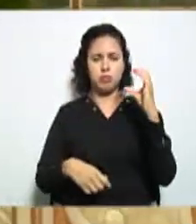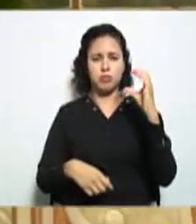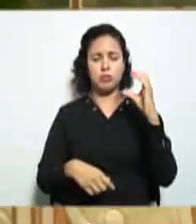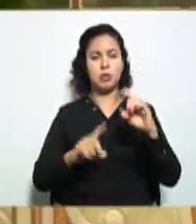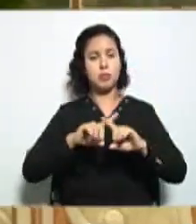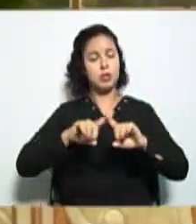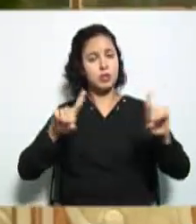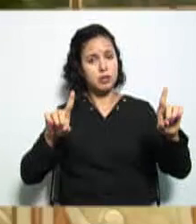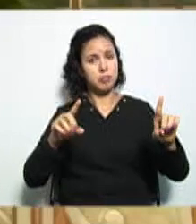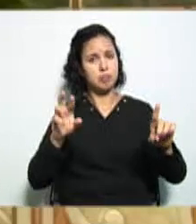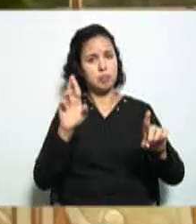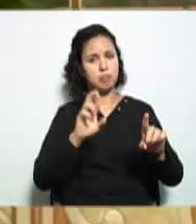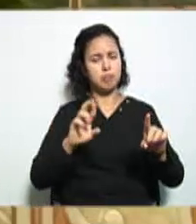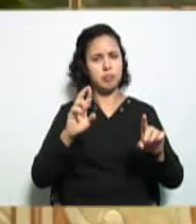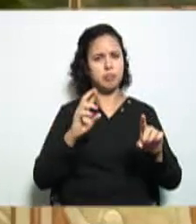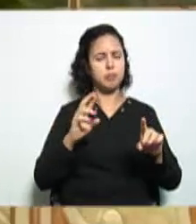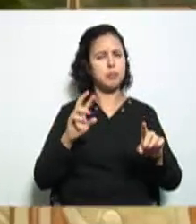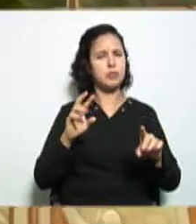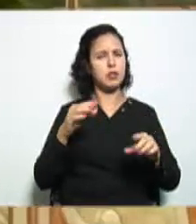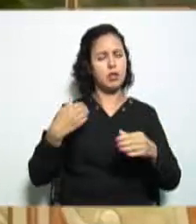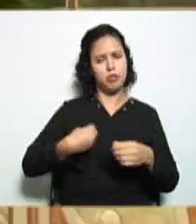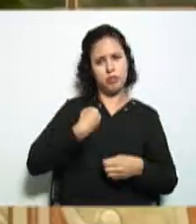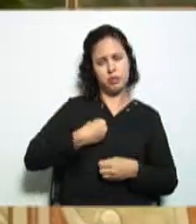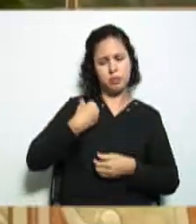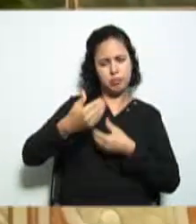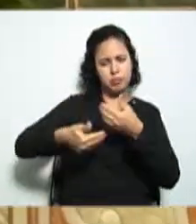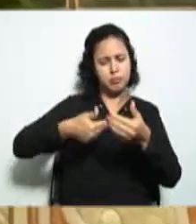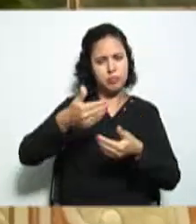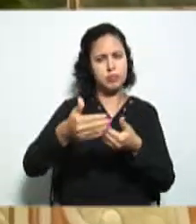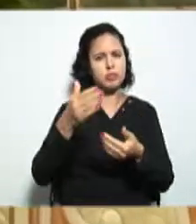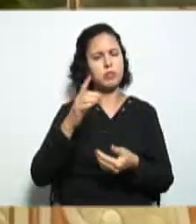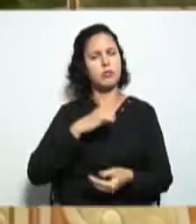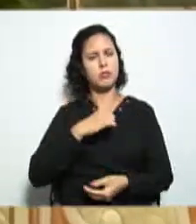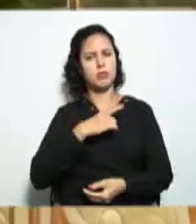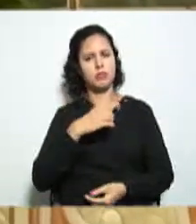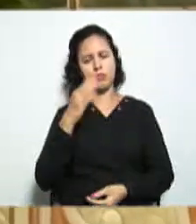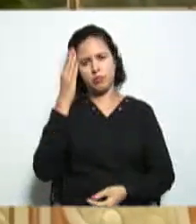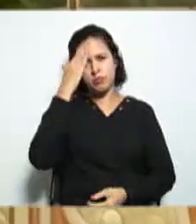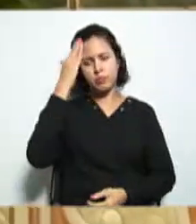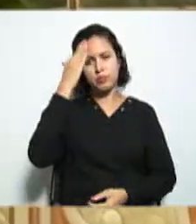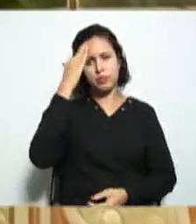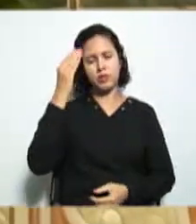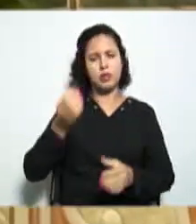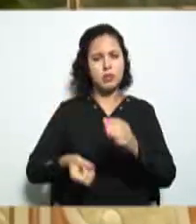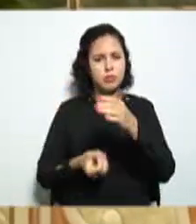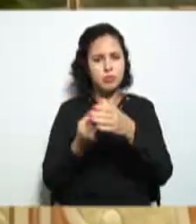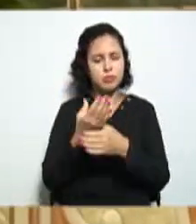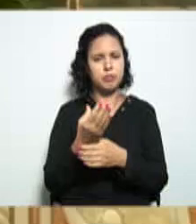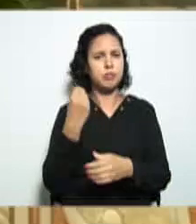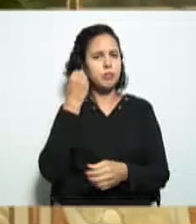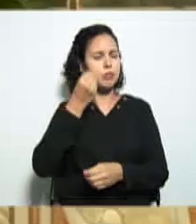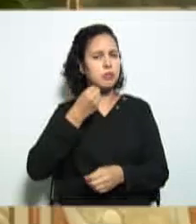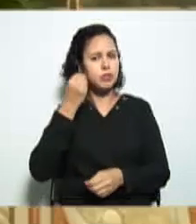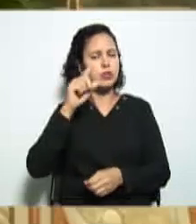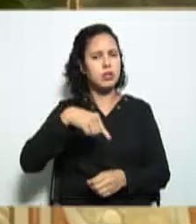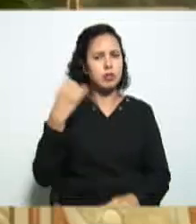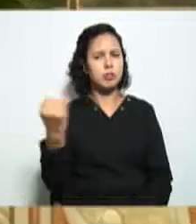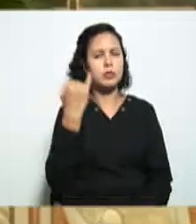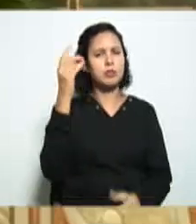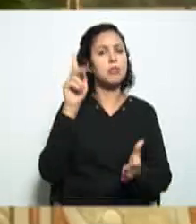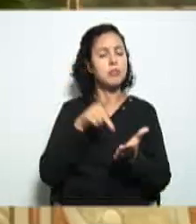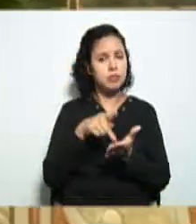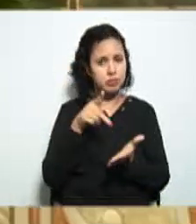formos observar ao longo da nossa vida, nós temos saberes construídos via senso comum importantes, que são